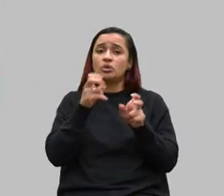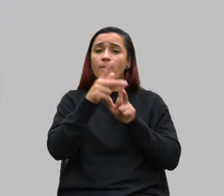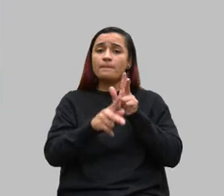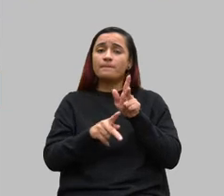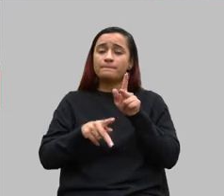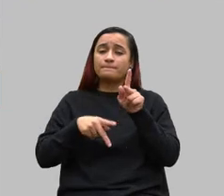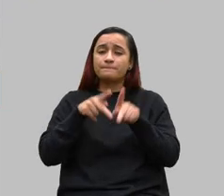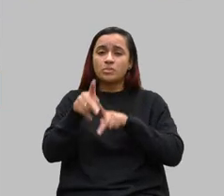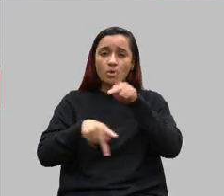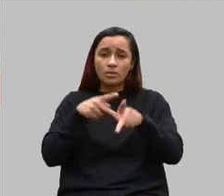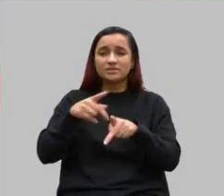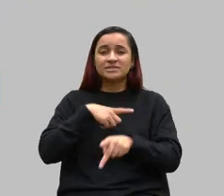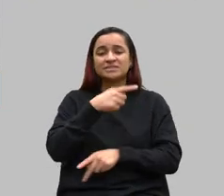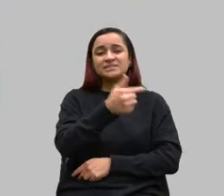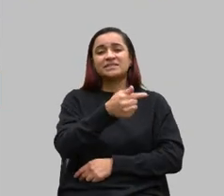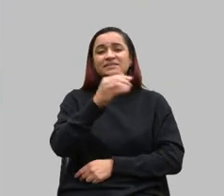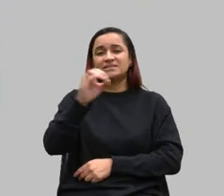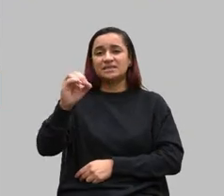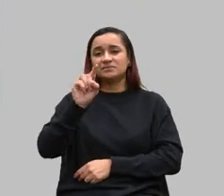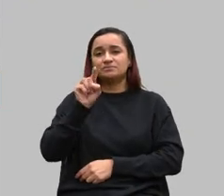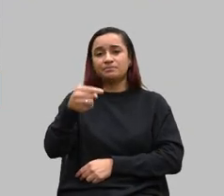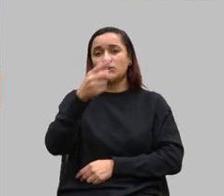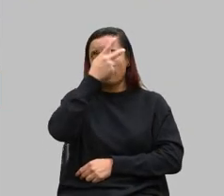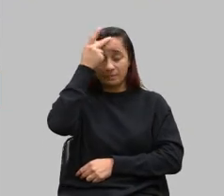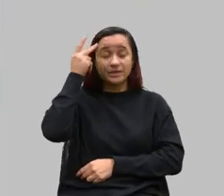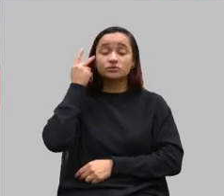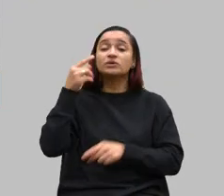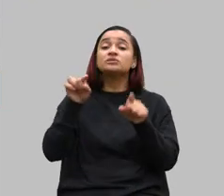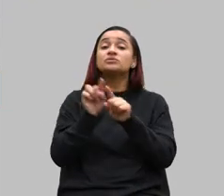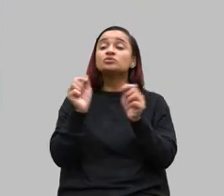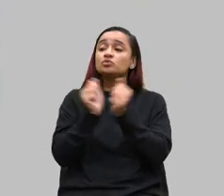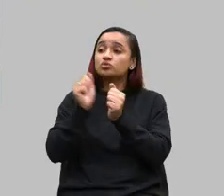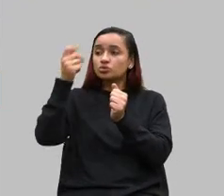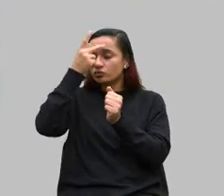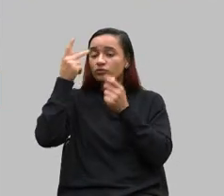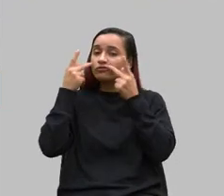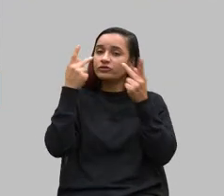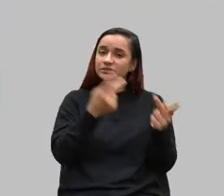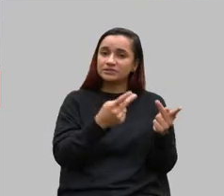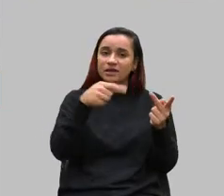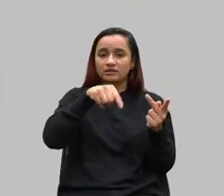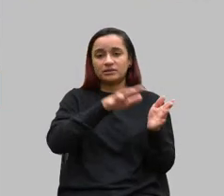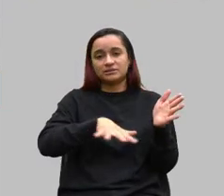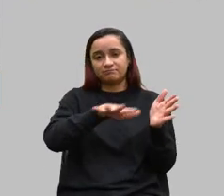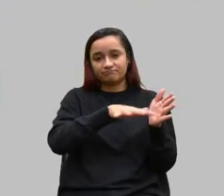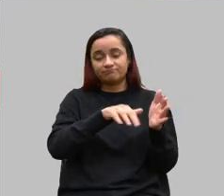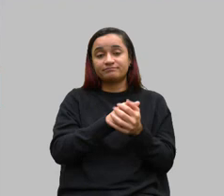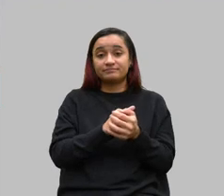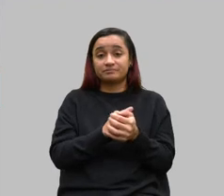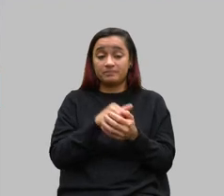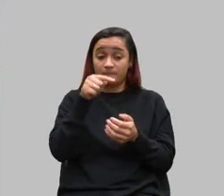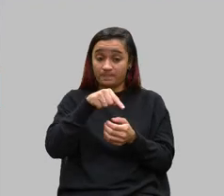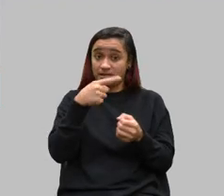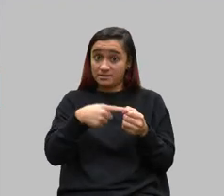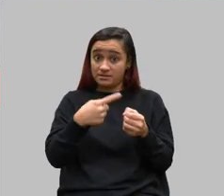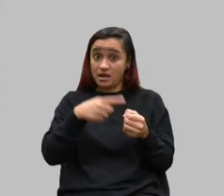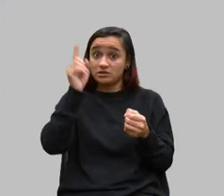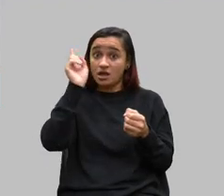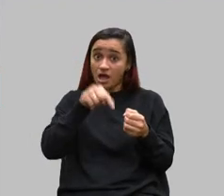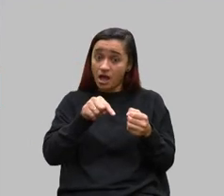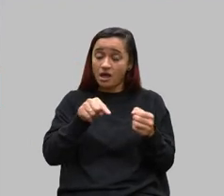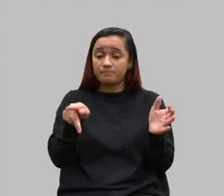pessoas com visitantes Diários dos demais cidades Juiz de Fora de da Zona da Mata Juiz de Fora é polo da zona